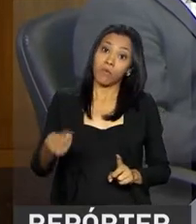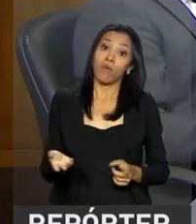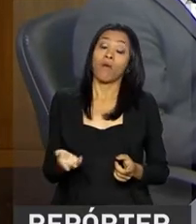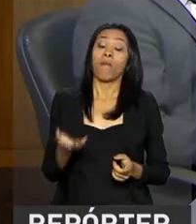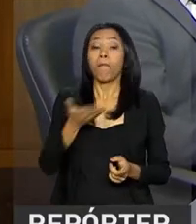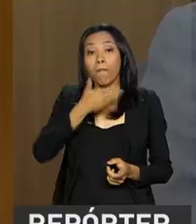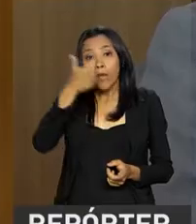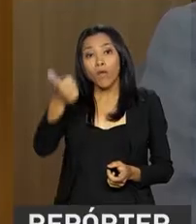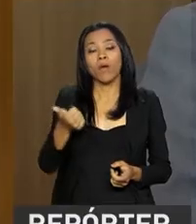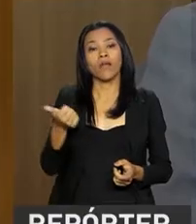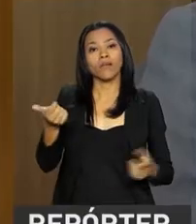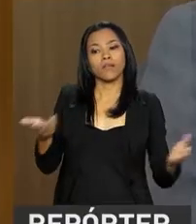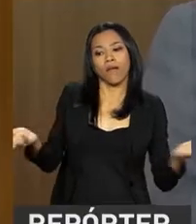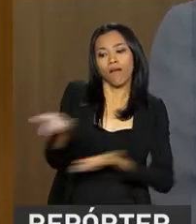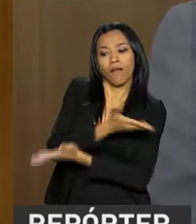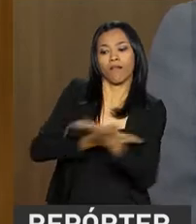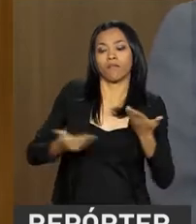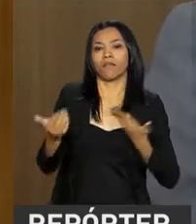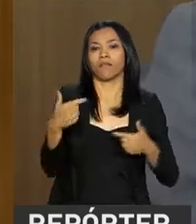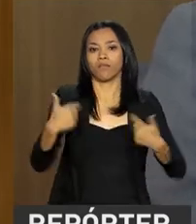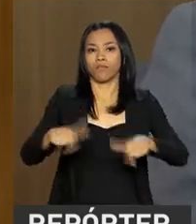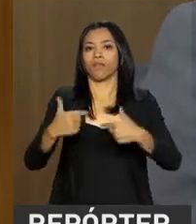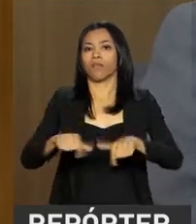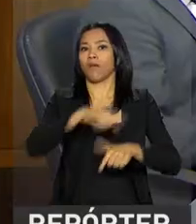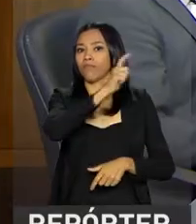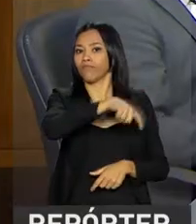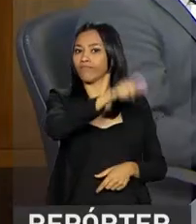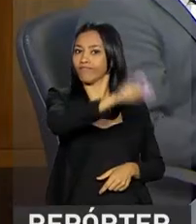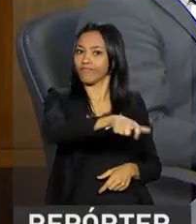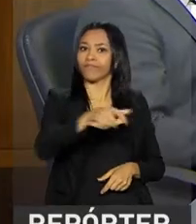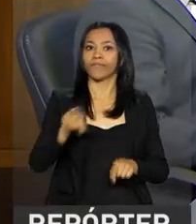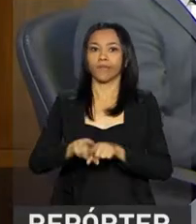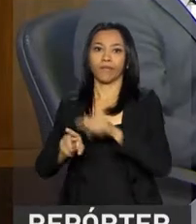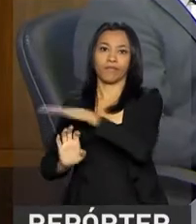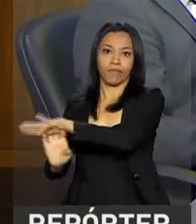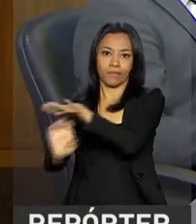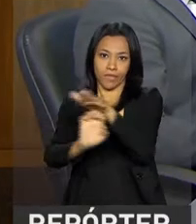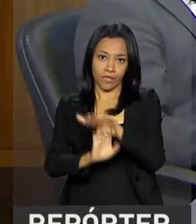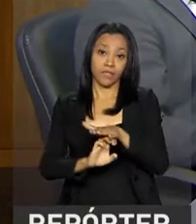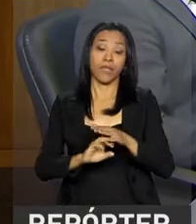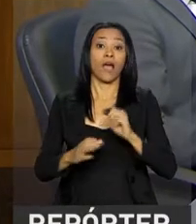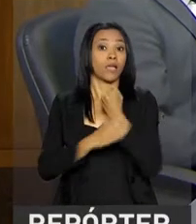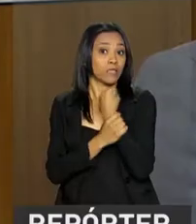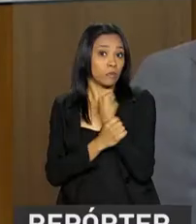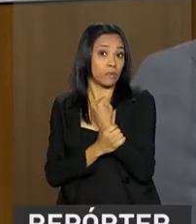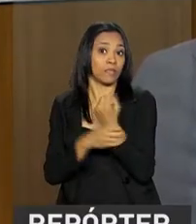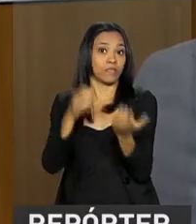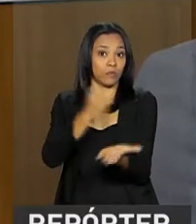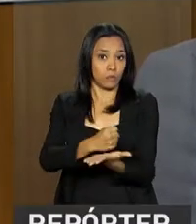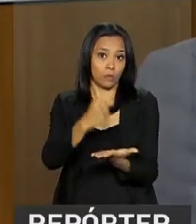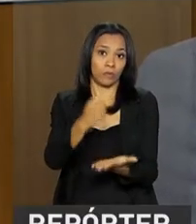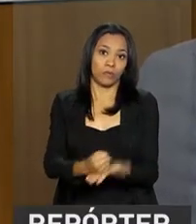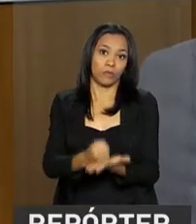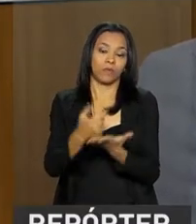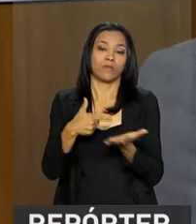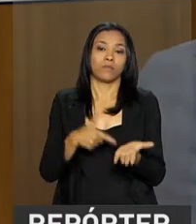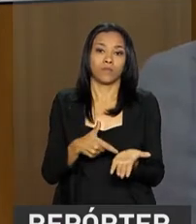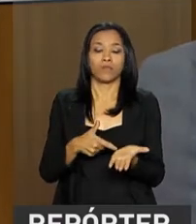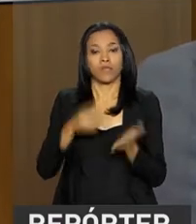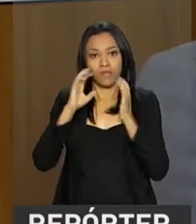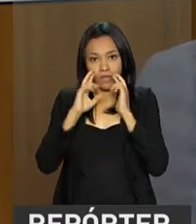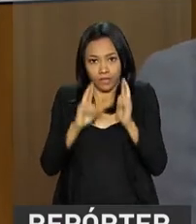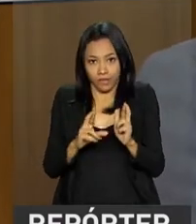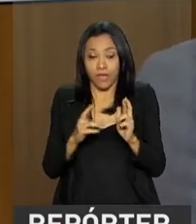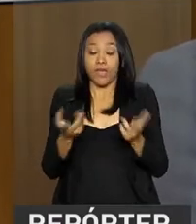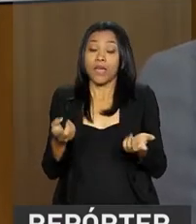de trabalho entre patrões e empregados com maior segurança jurídica para ambos o ministro garantiu que a nova